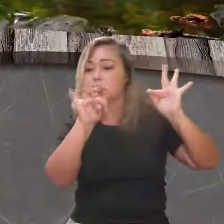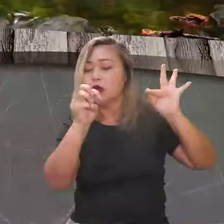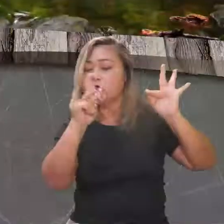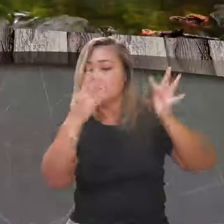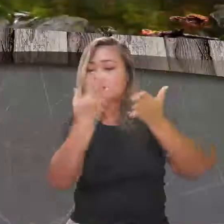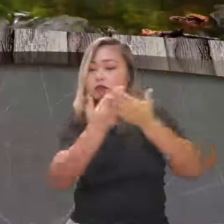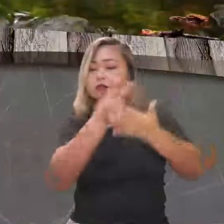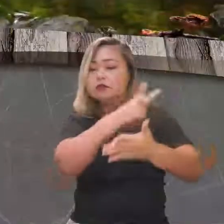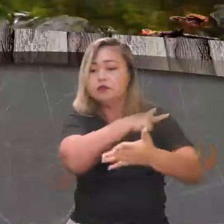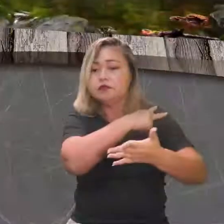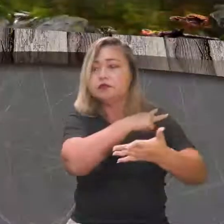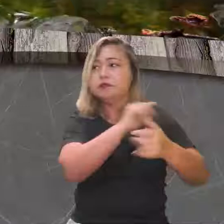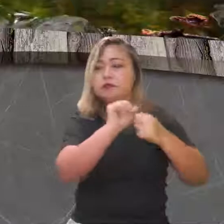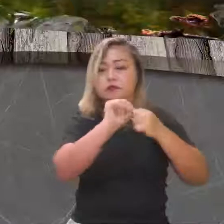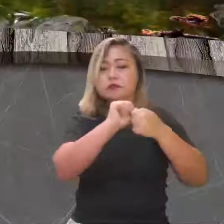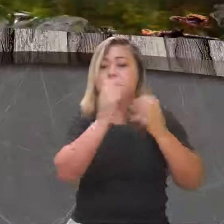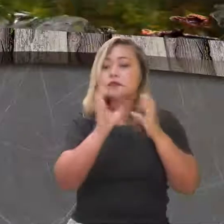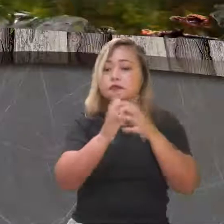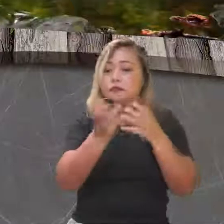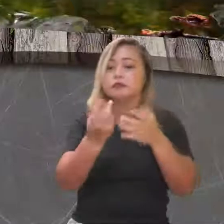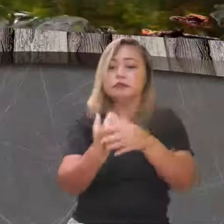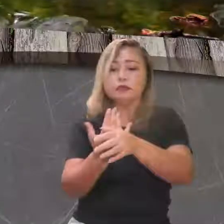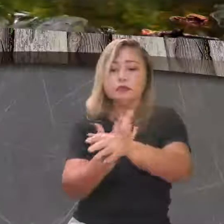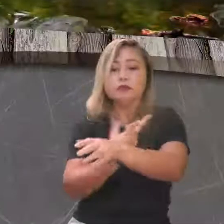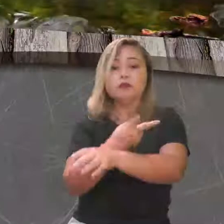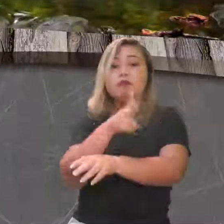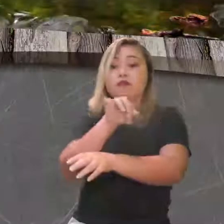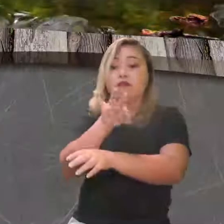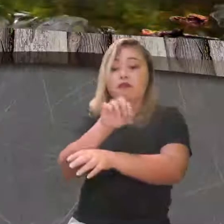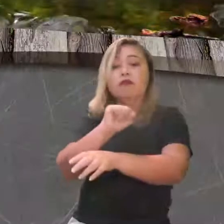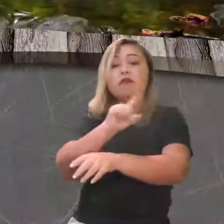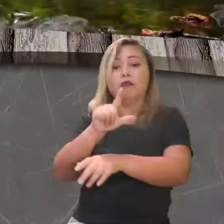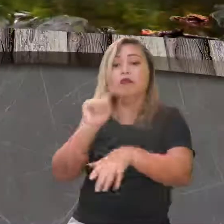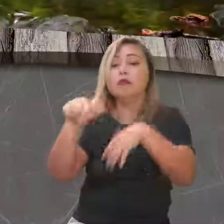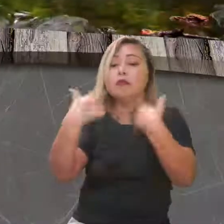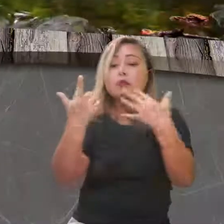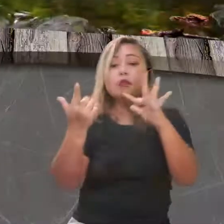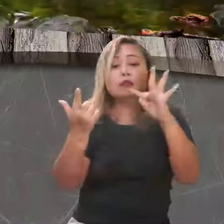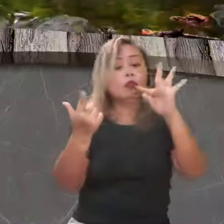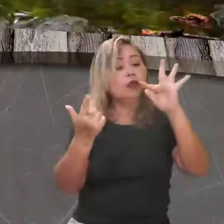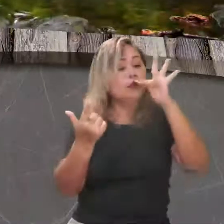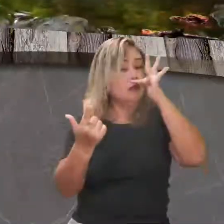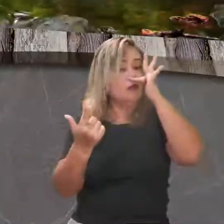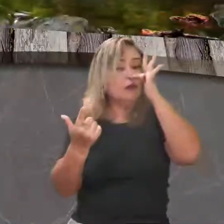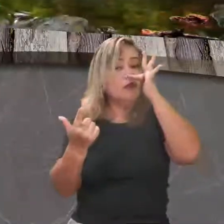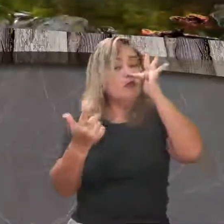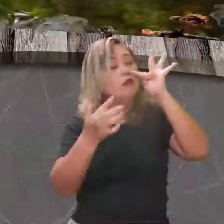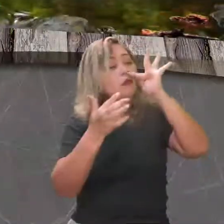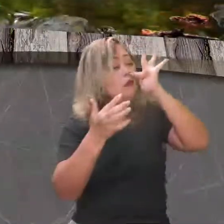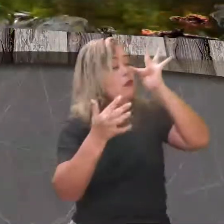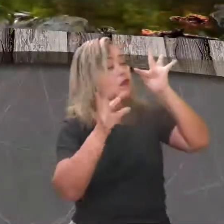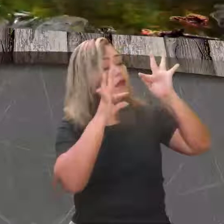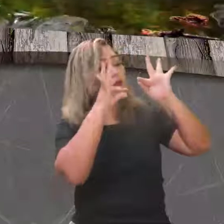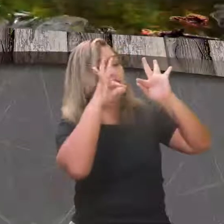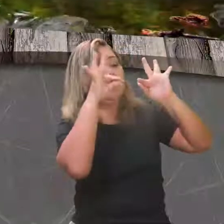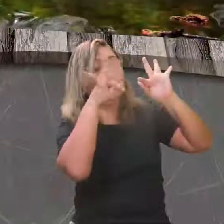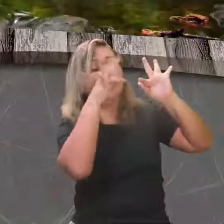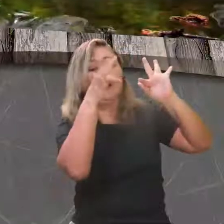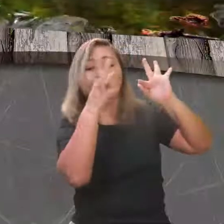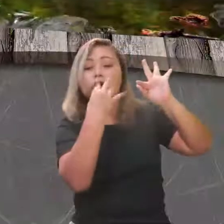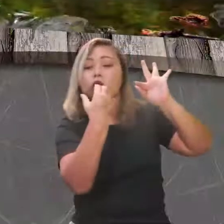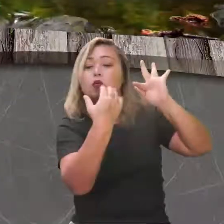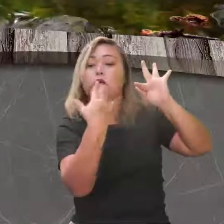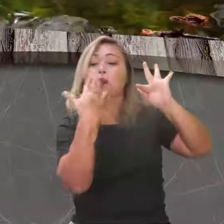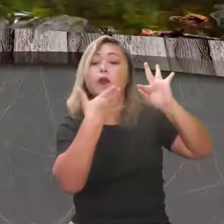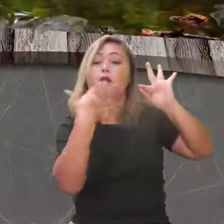no segundo ano sobre os vegetais? Pois é. Aí lá dentro ele produz aquela